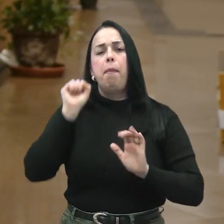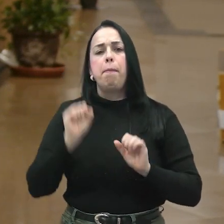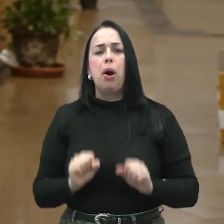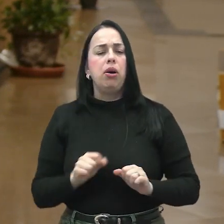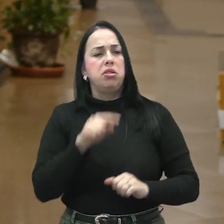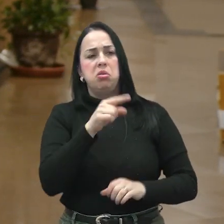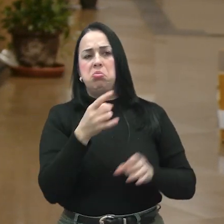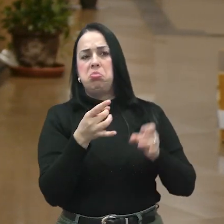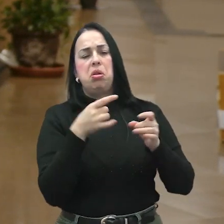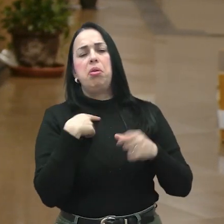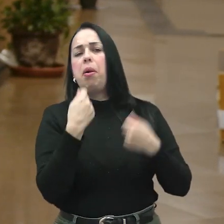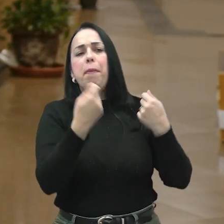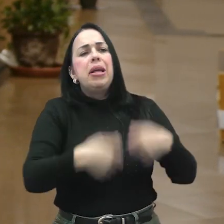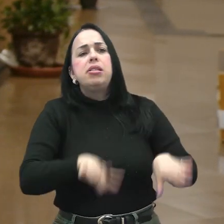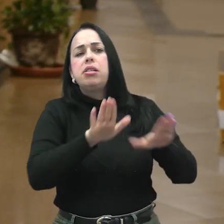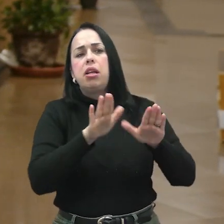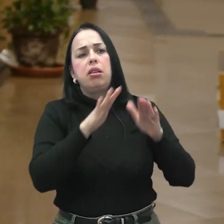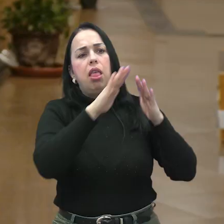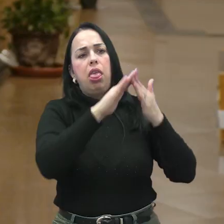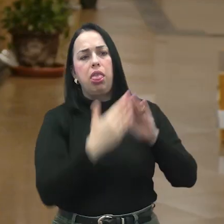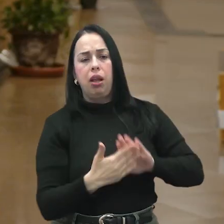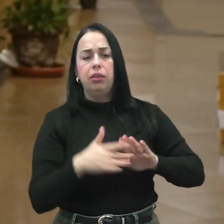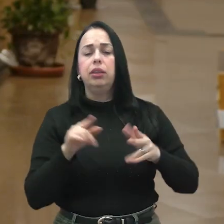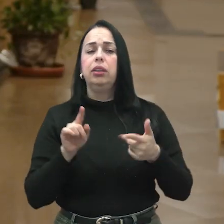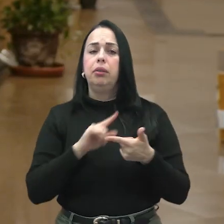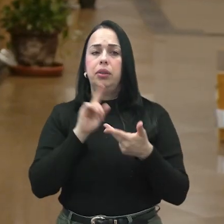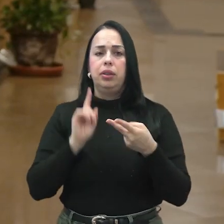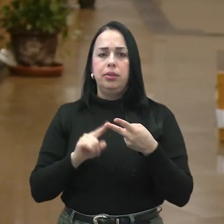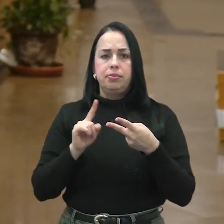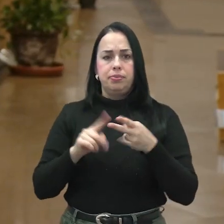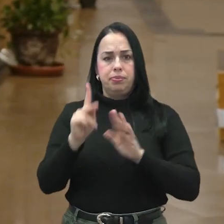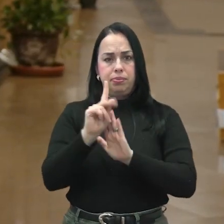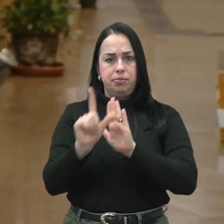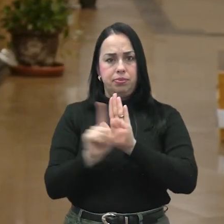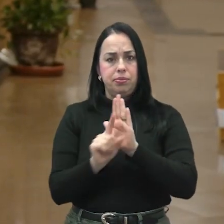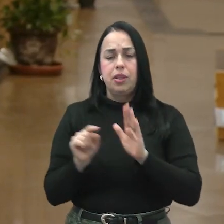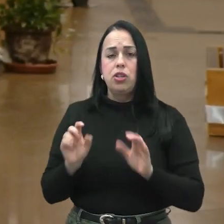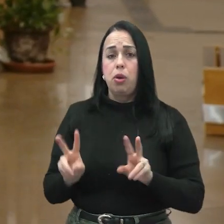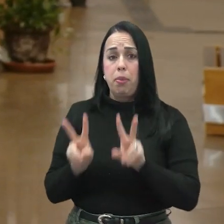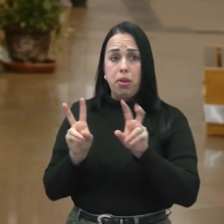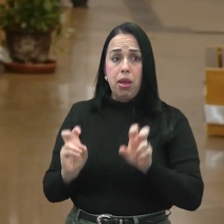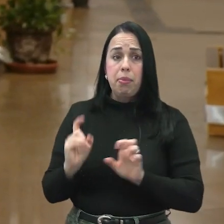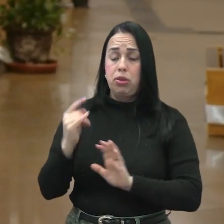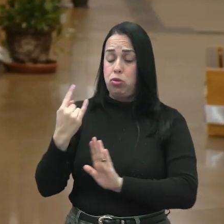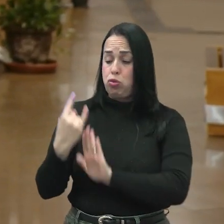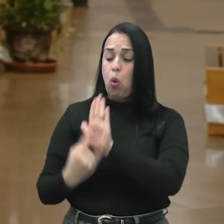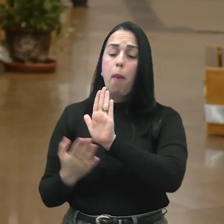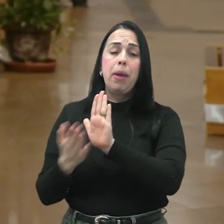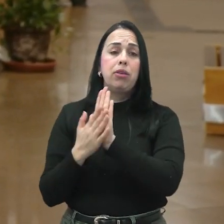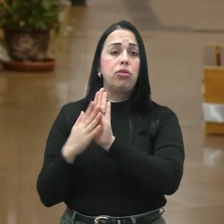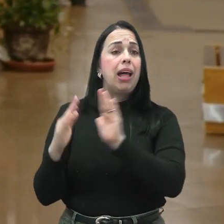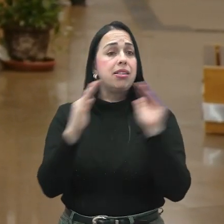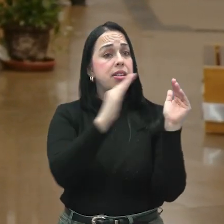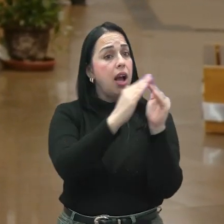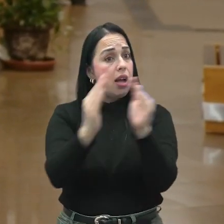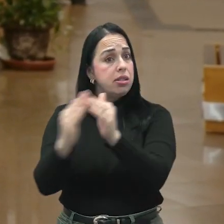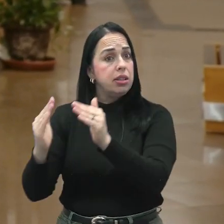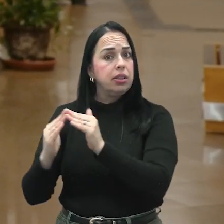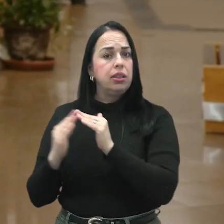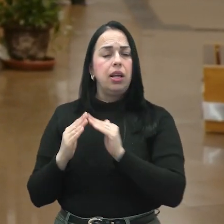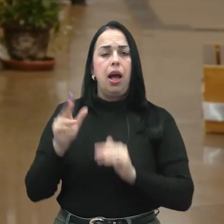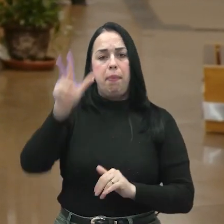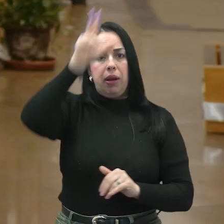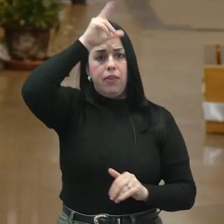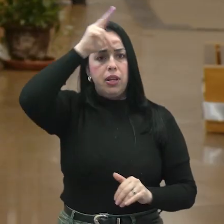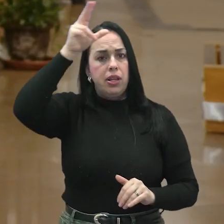prefeitura a ter essa desistência. Um outro projeto que eu fiz também é sobre a regularização fundiária, não é,